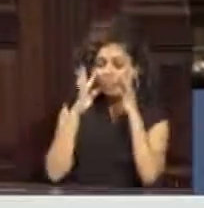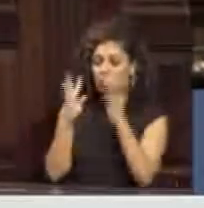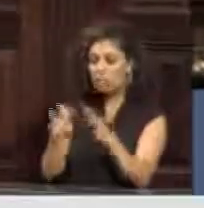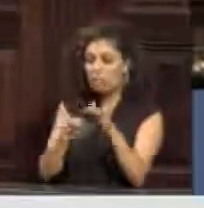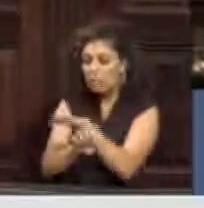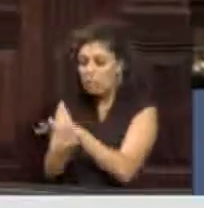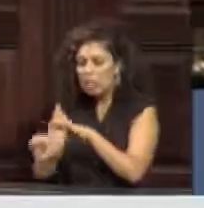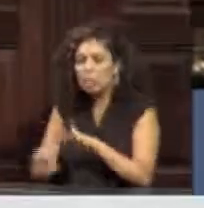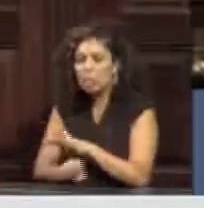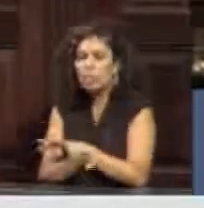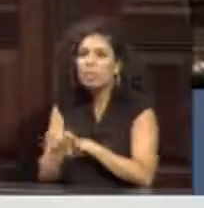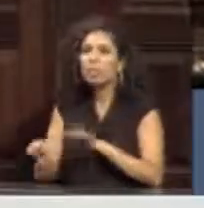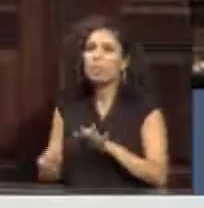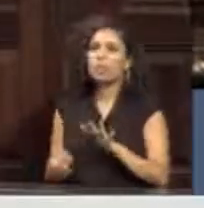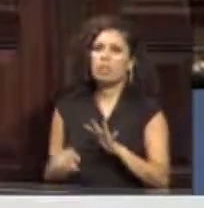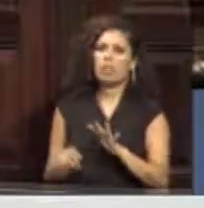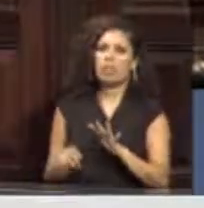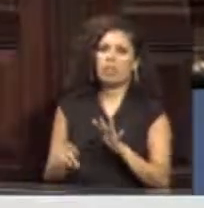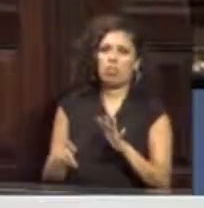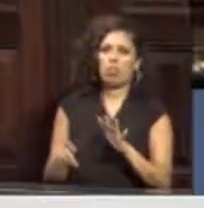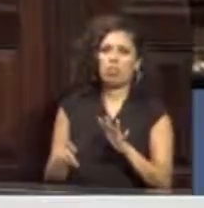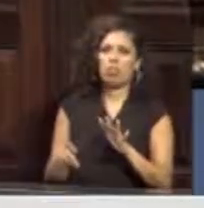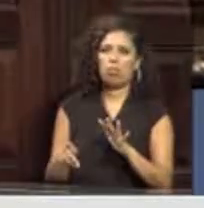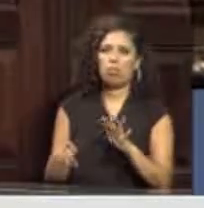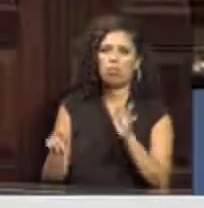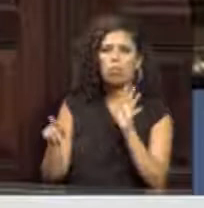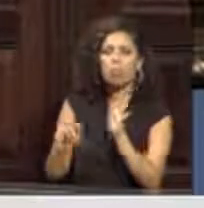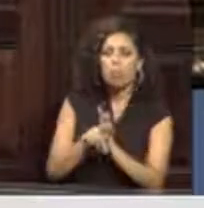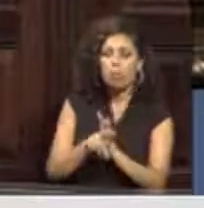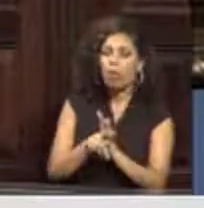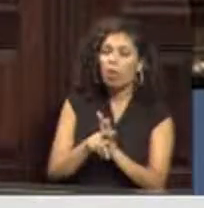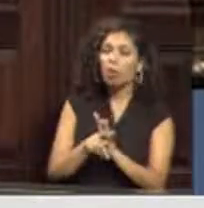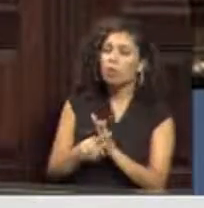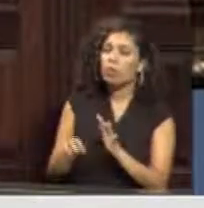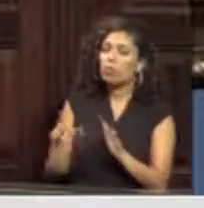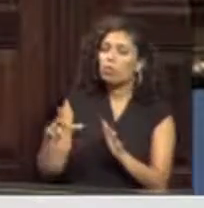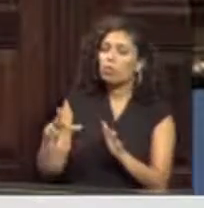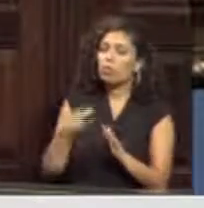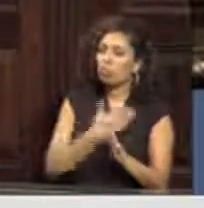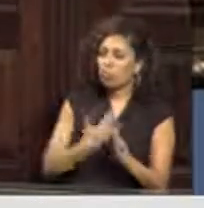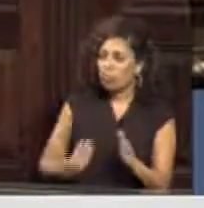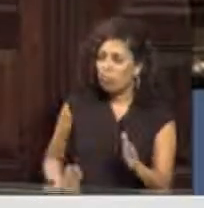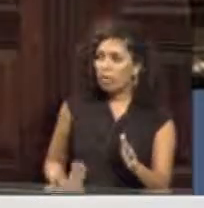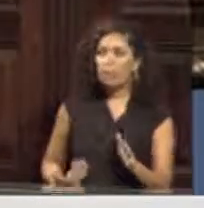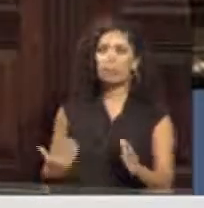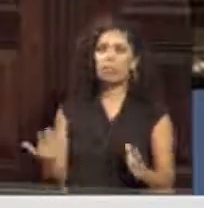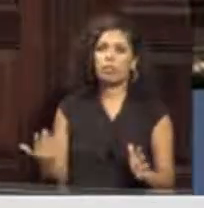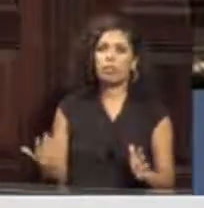controlada pelo povo brasileiro.